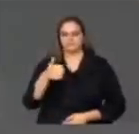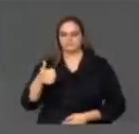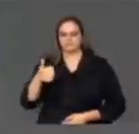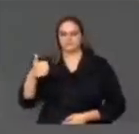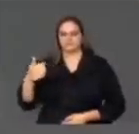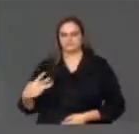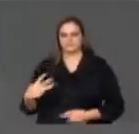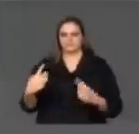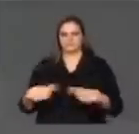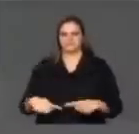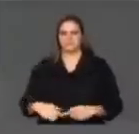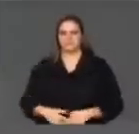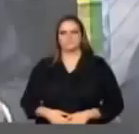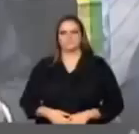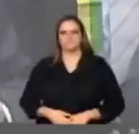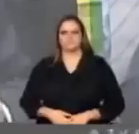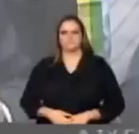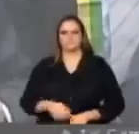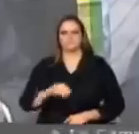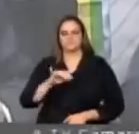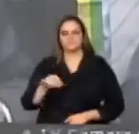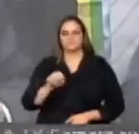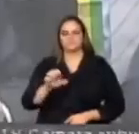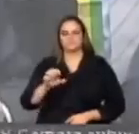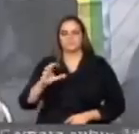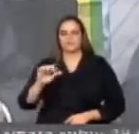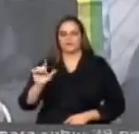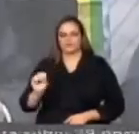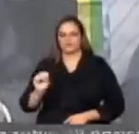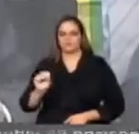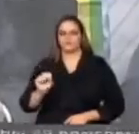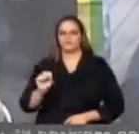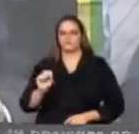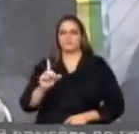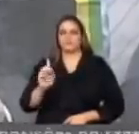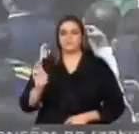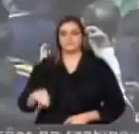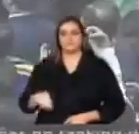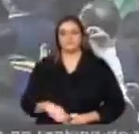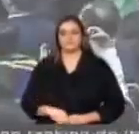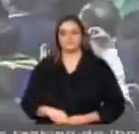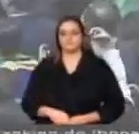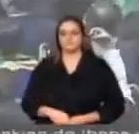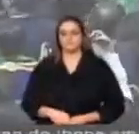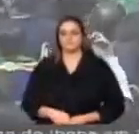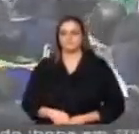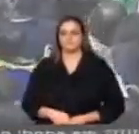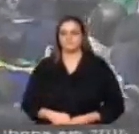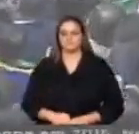113 votos contrários. José Carlos Aleluia, do Democrata.